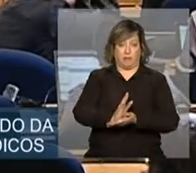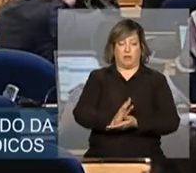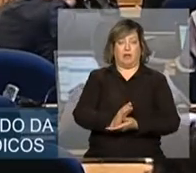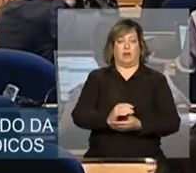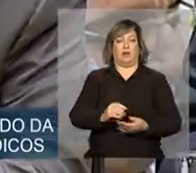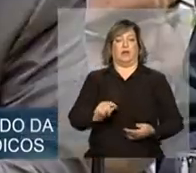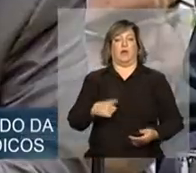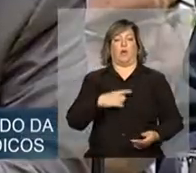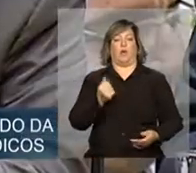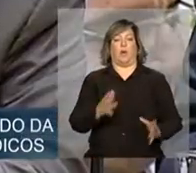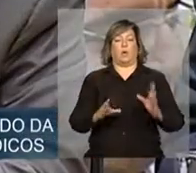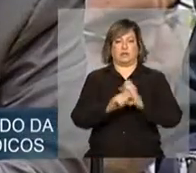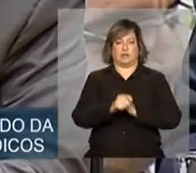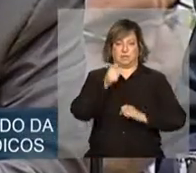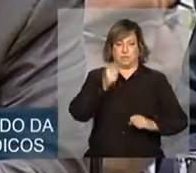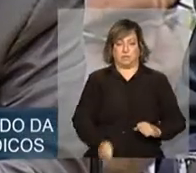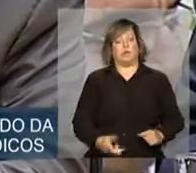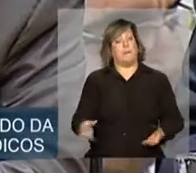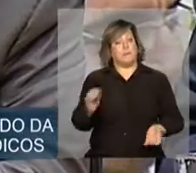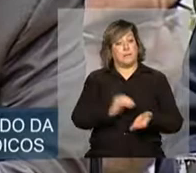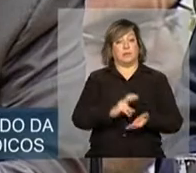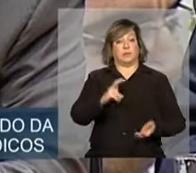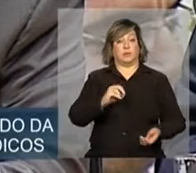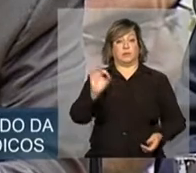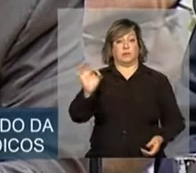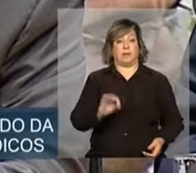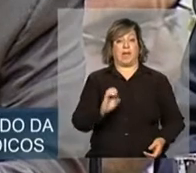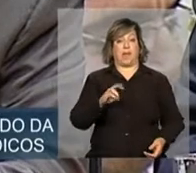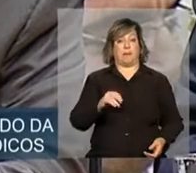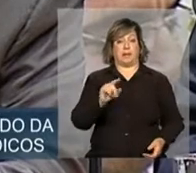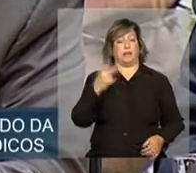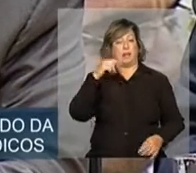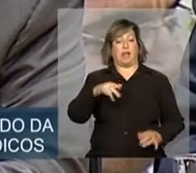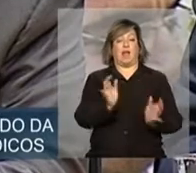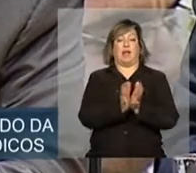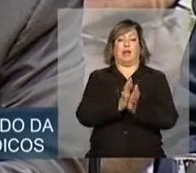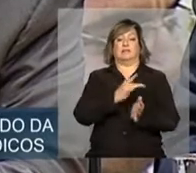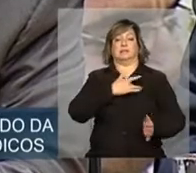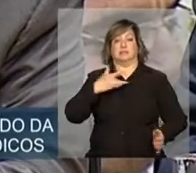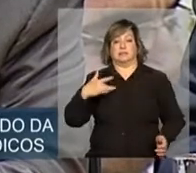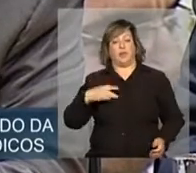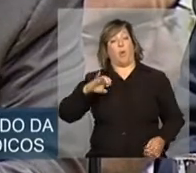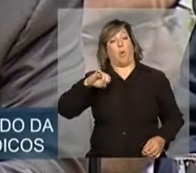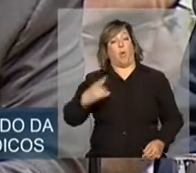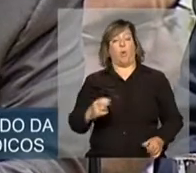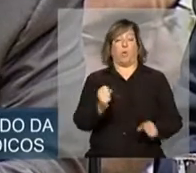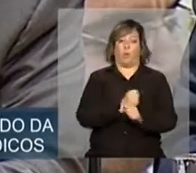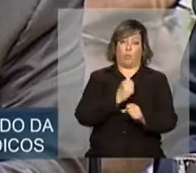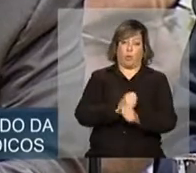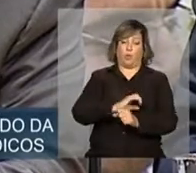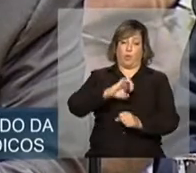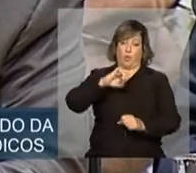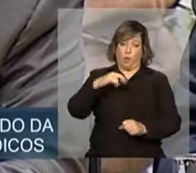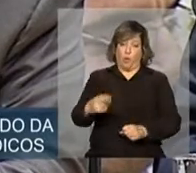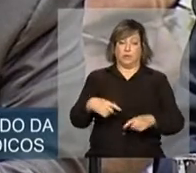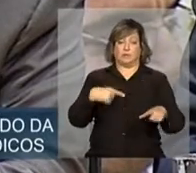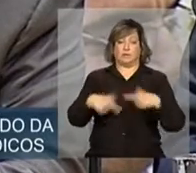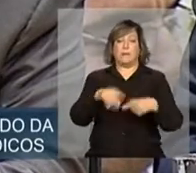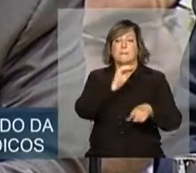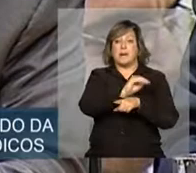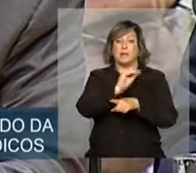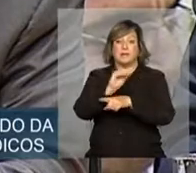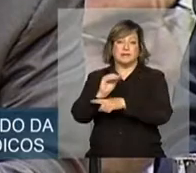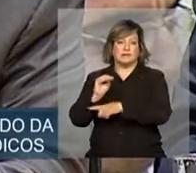se coloque 50 por cento das emendas para a área da saúde ou para infraestrutura ou para ações de